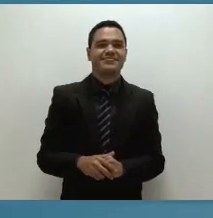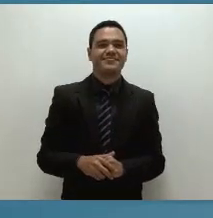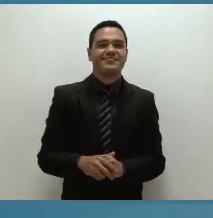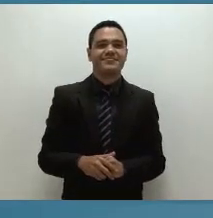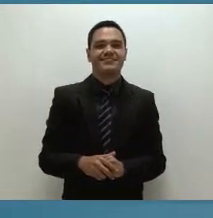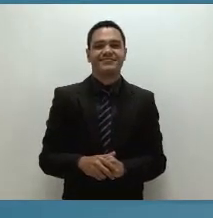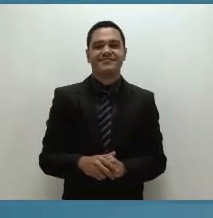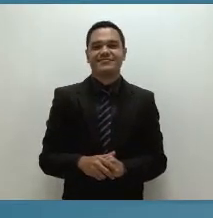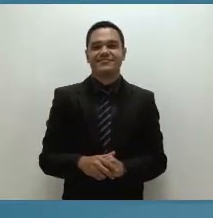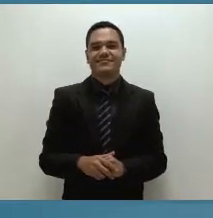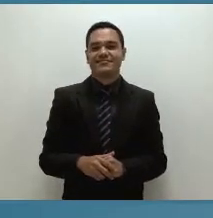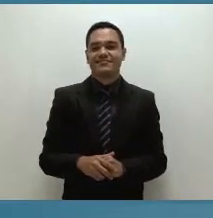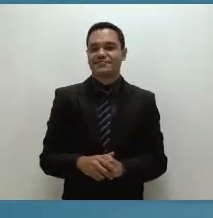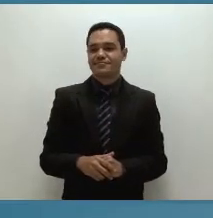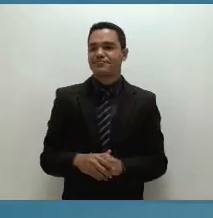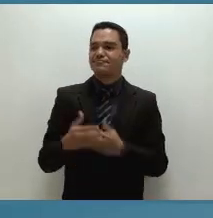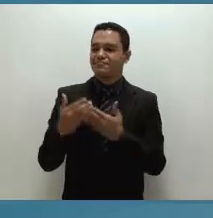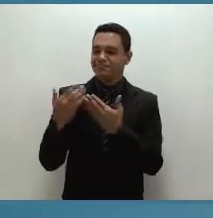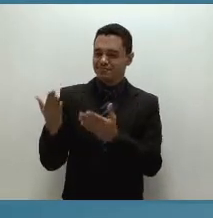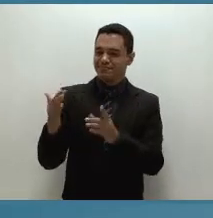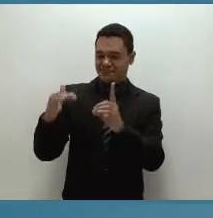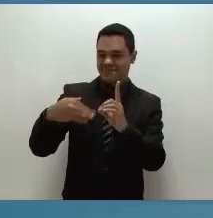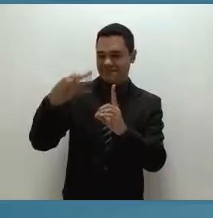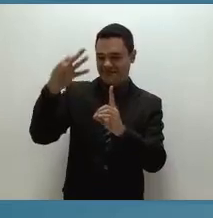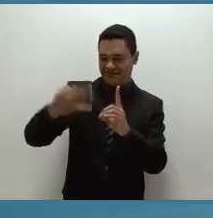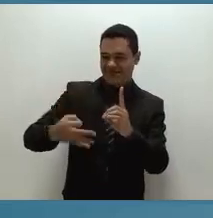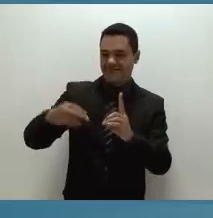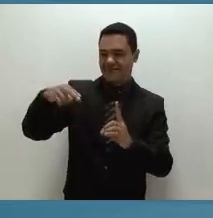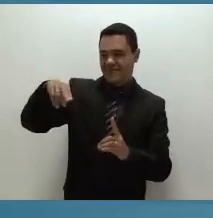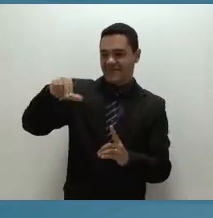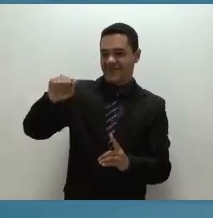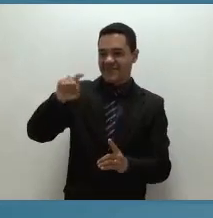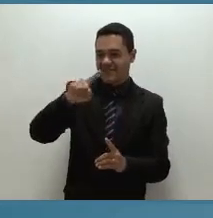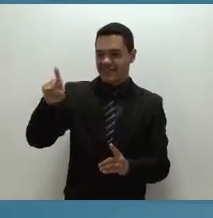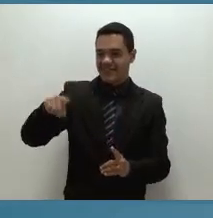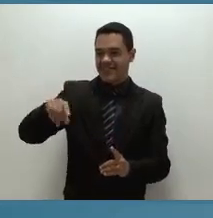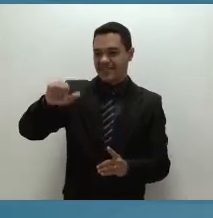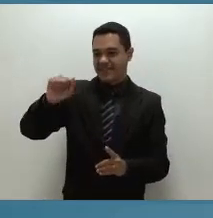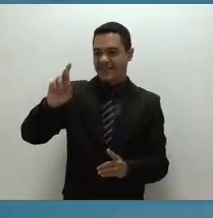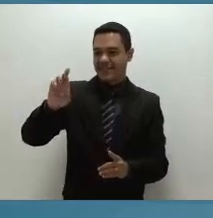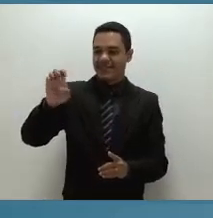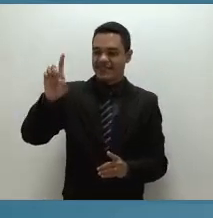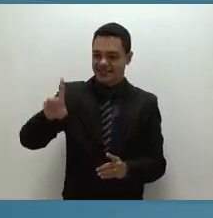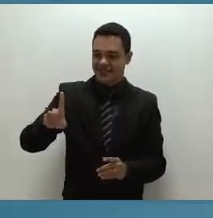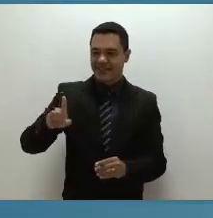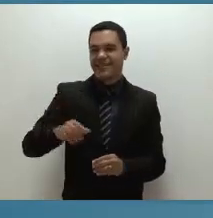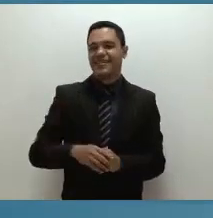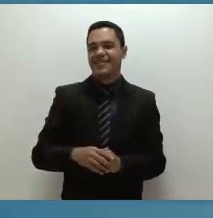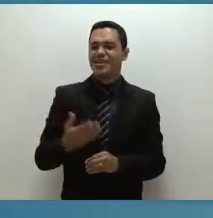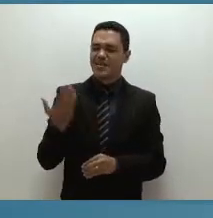nós concorremos à presidência, mas Deus entendeu que hoje é o seu.